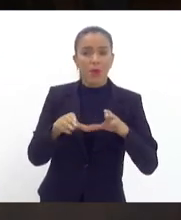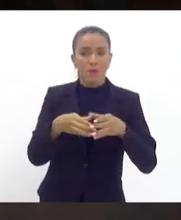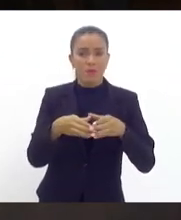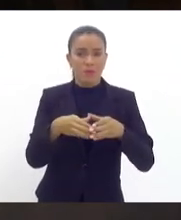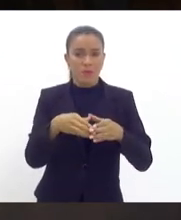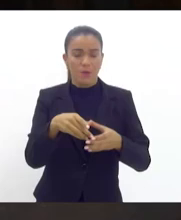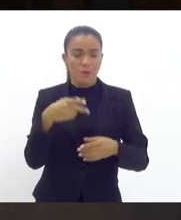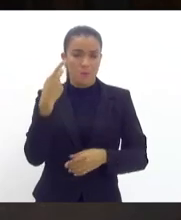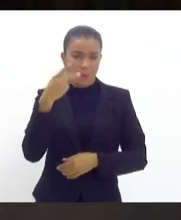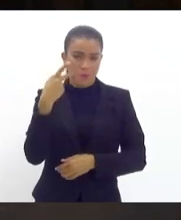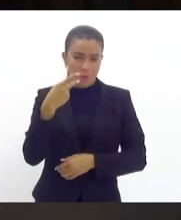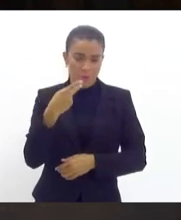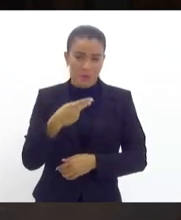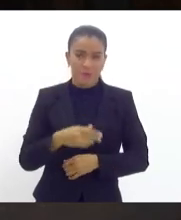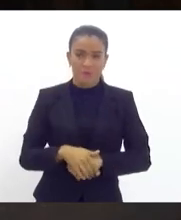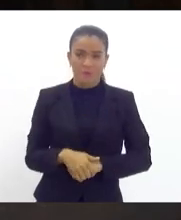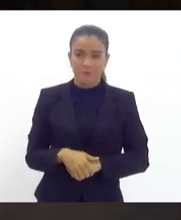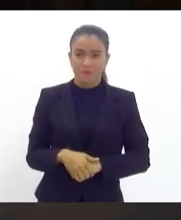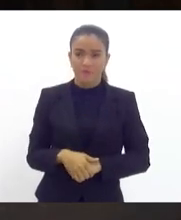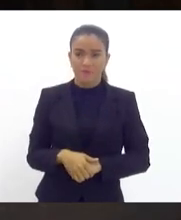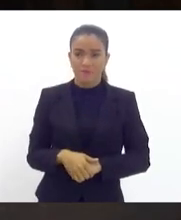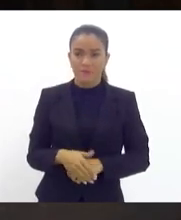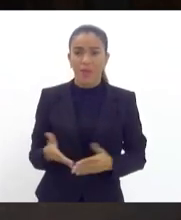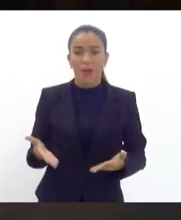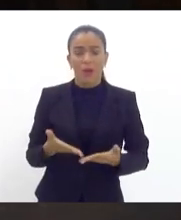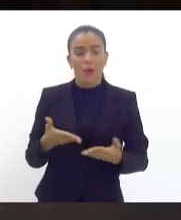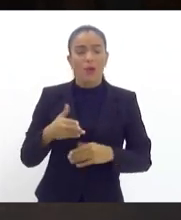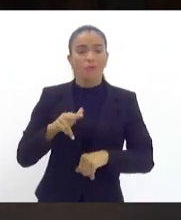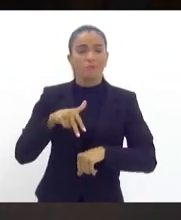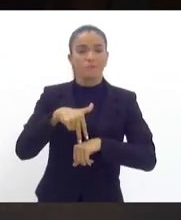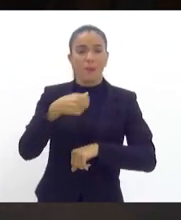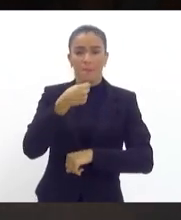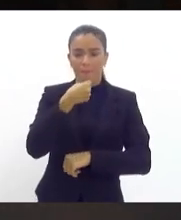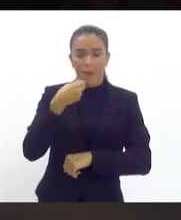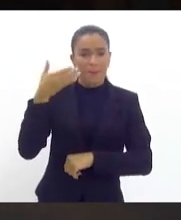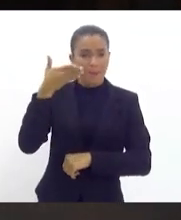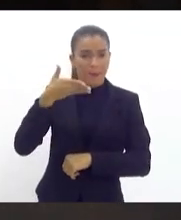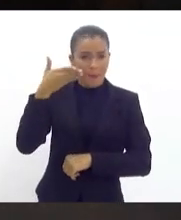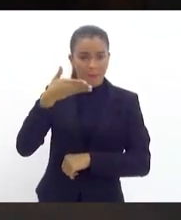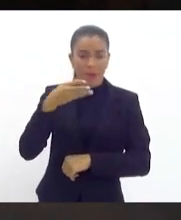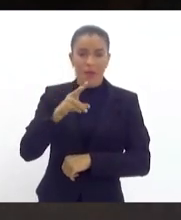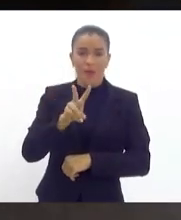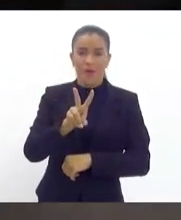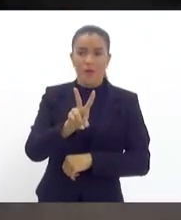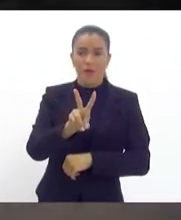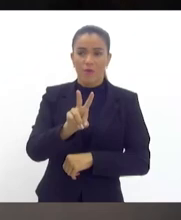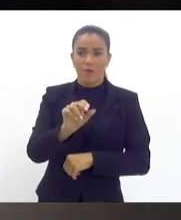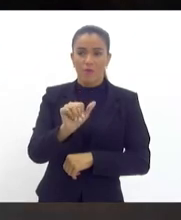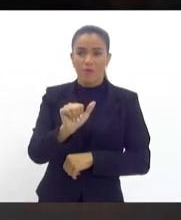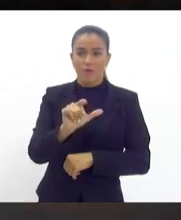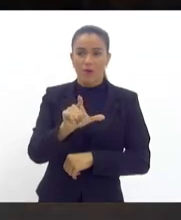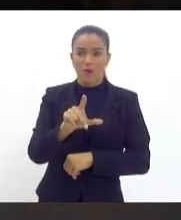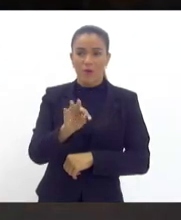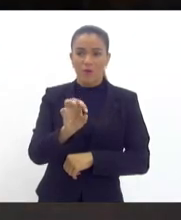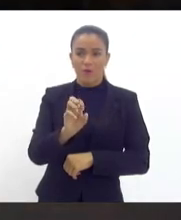sim passa a palavra então para o senhor Walter Raimundo Pereira